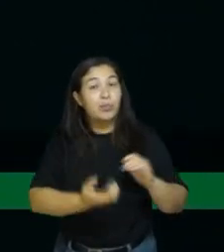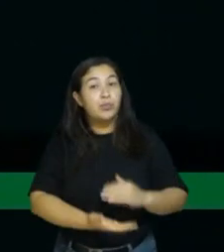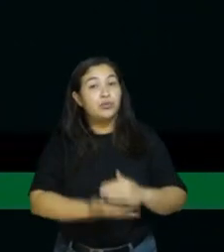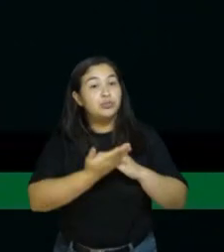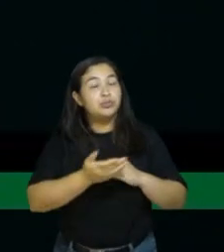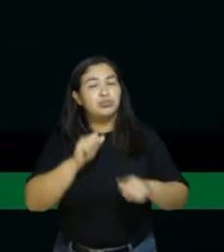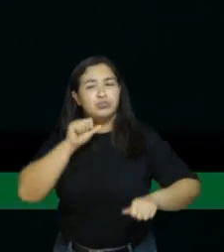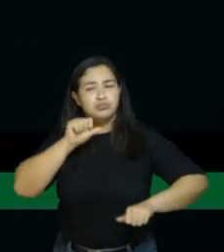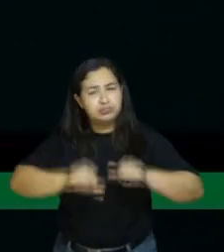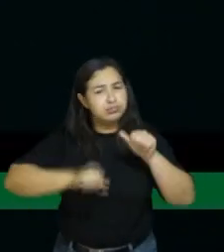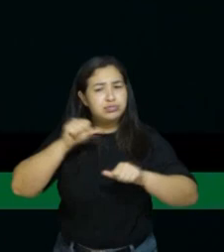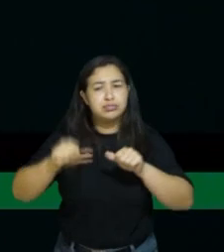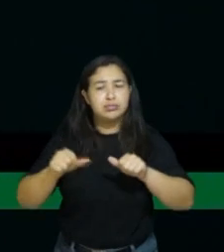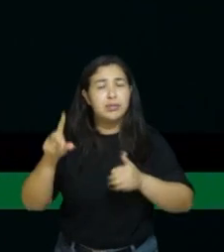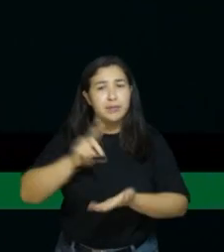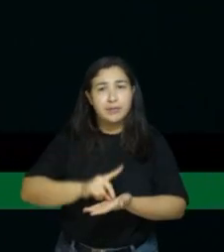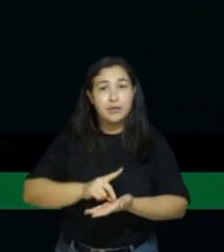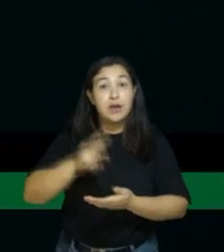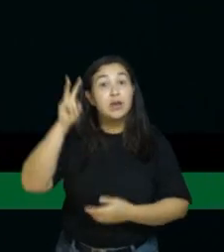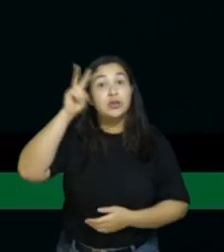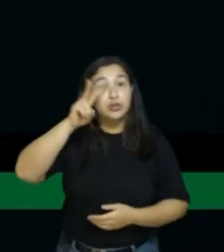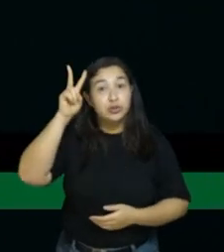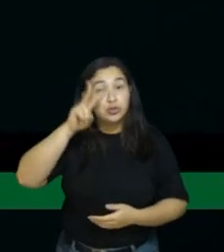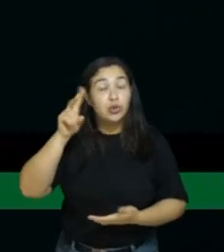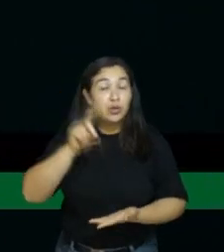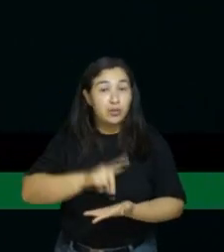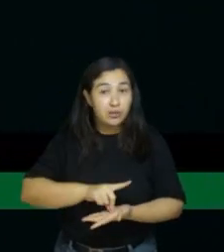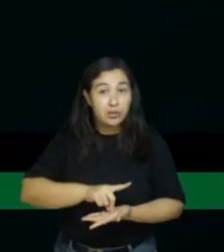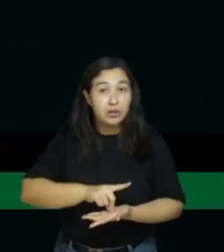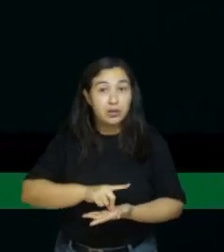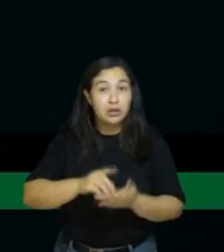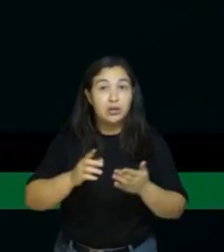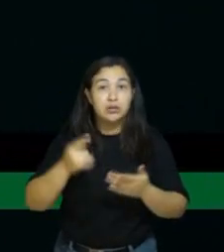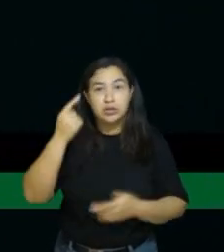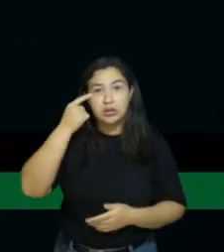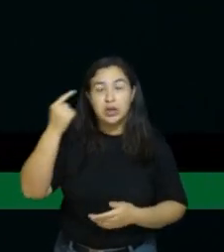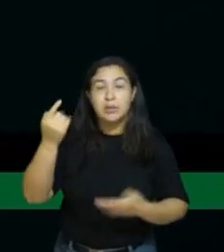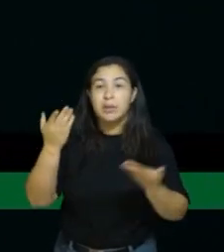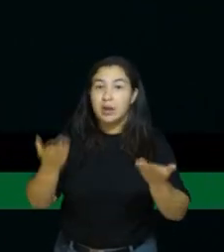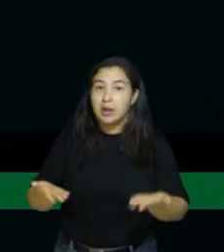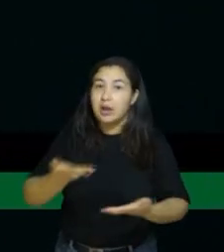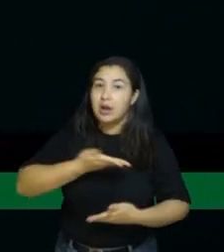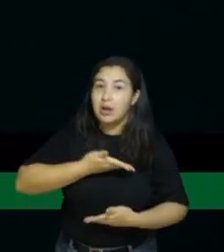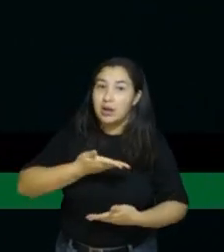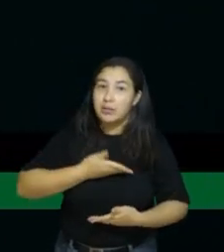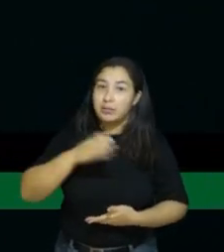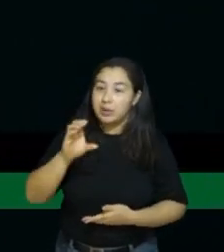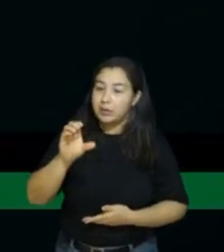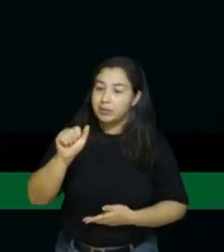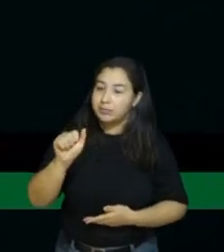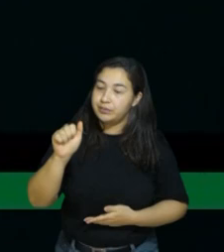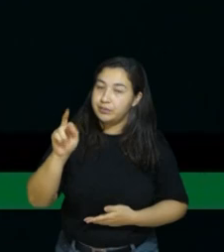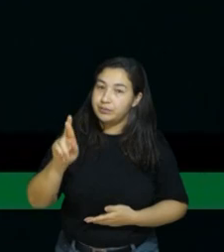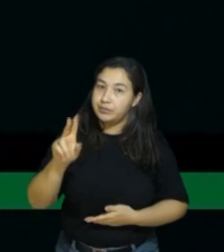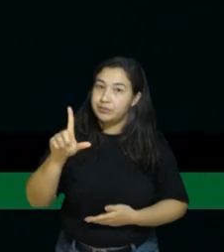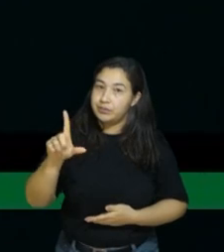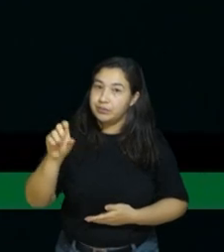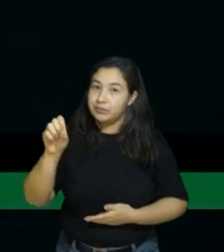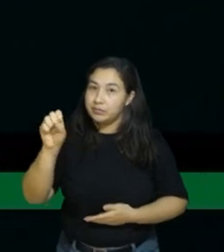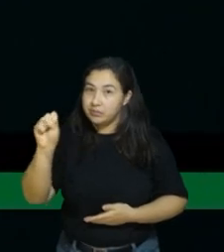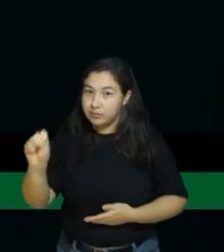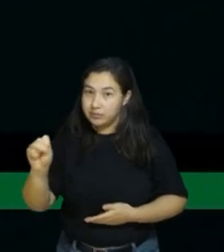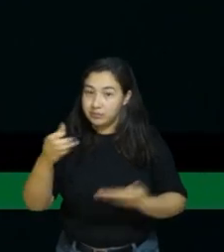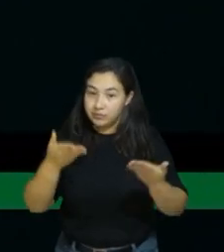realidades e Uma História interessante e aqui eu já quero fazer menção ao meu amigo Carlos Wagner Vereador alemão aqui da cidade de